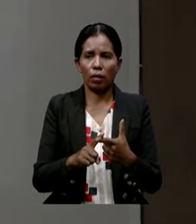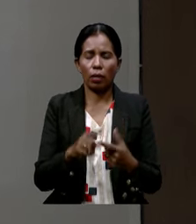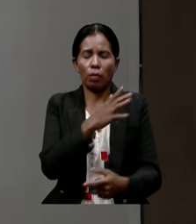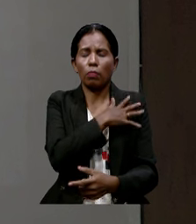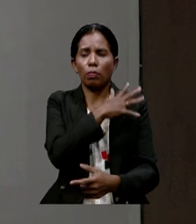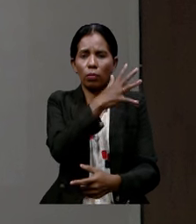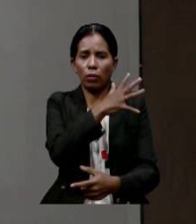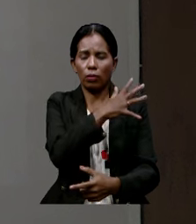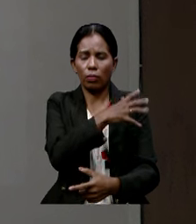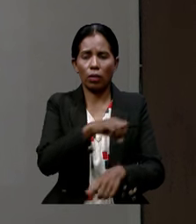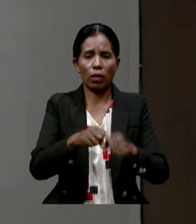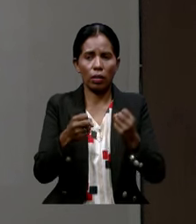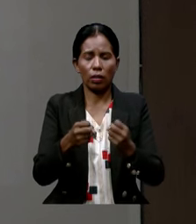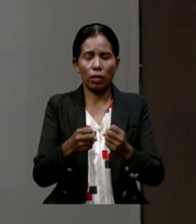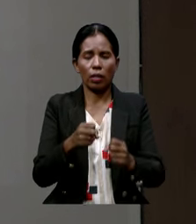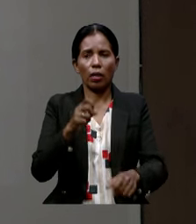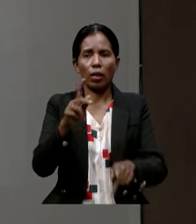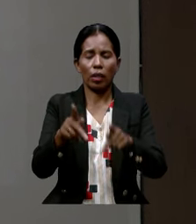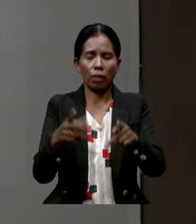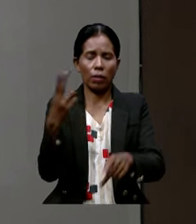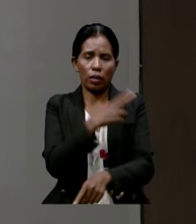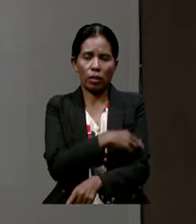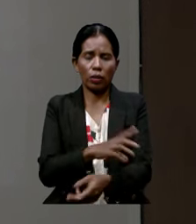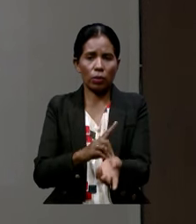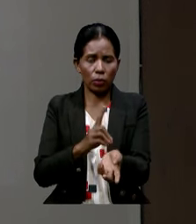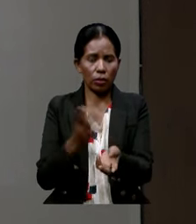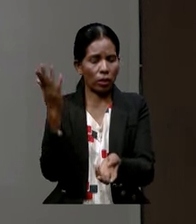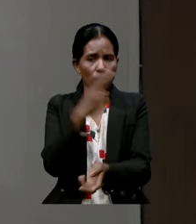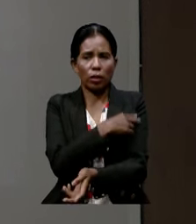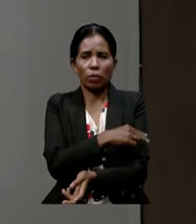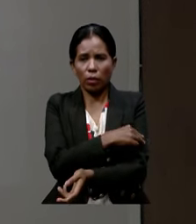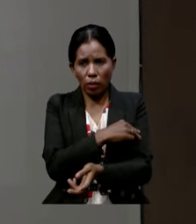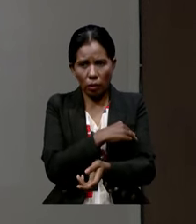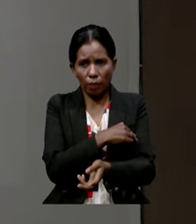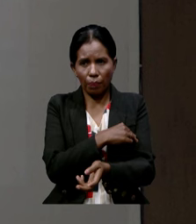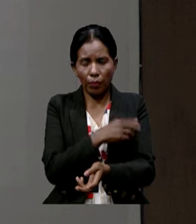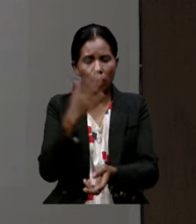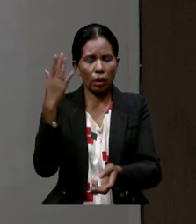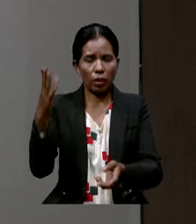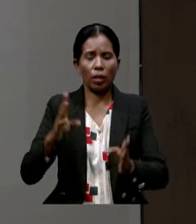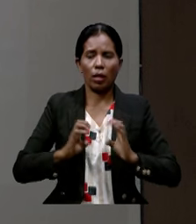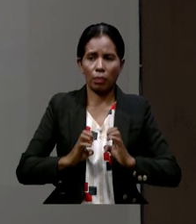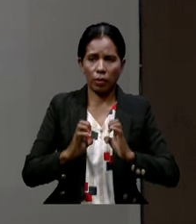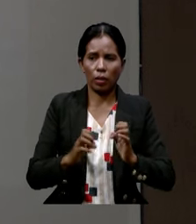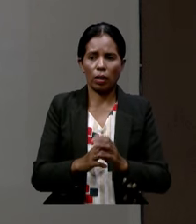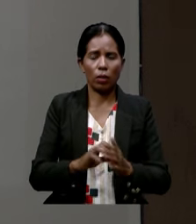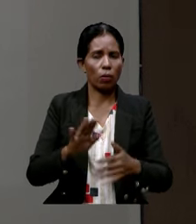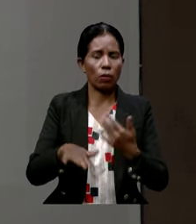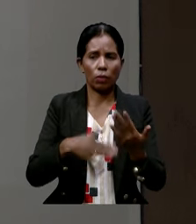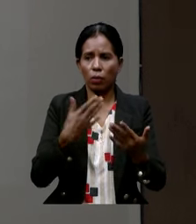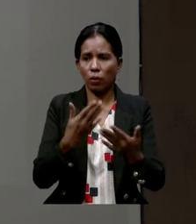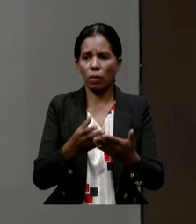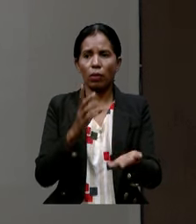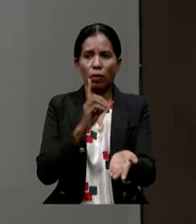be, agentes e hospital, e a sala de emergência, maioria